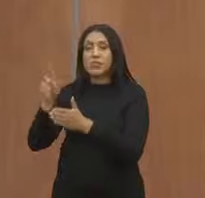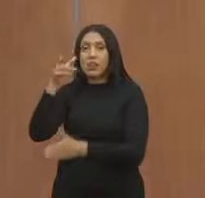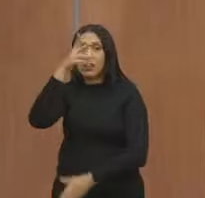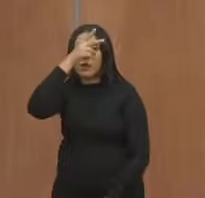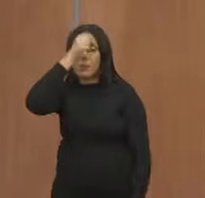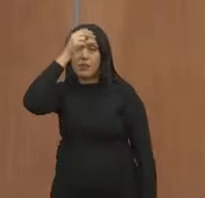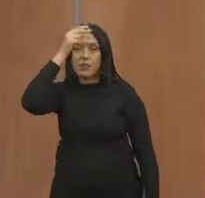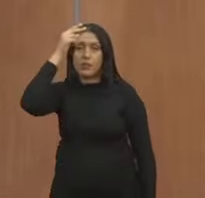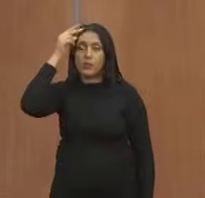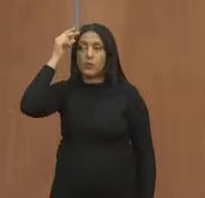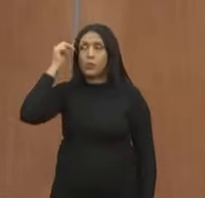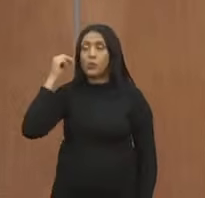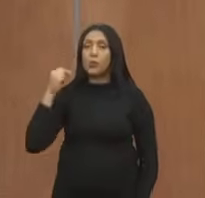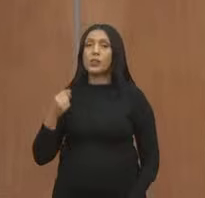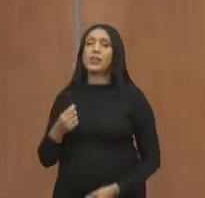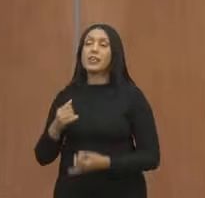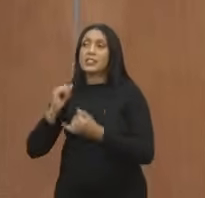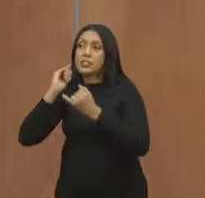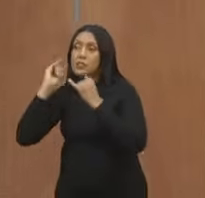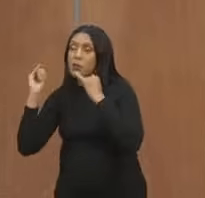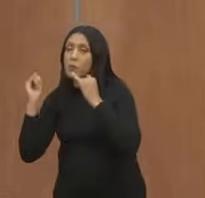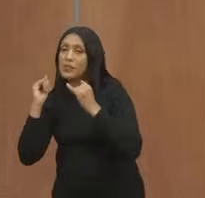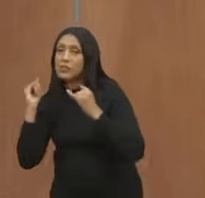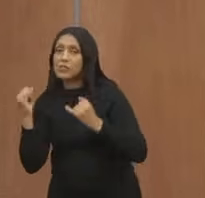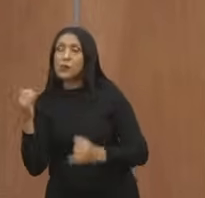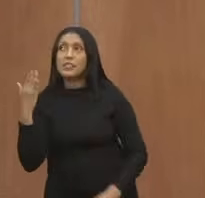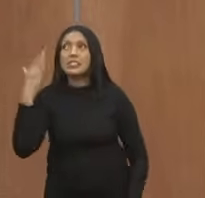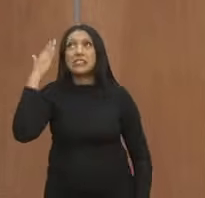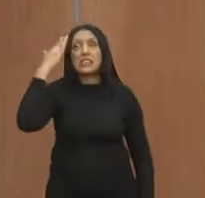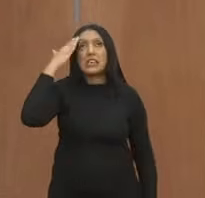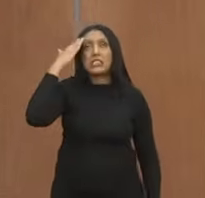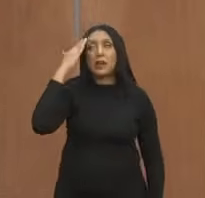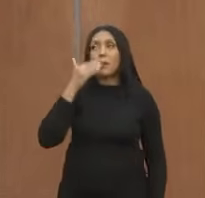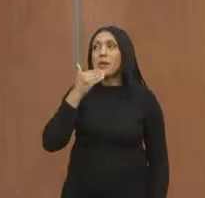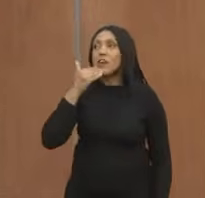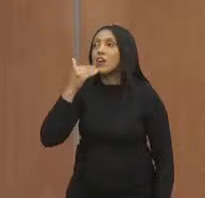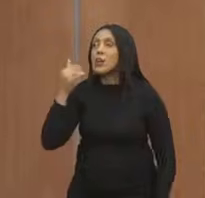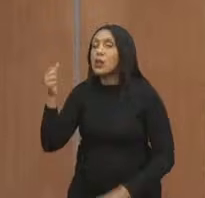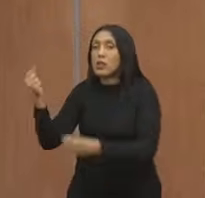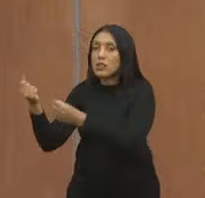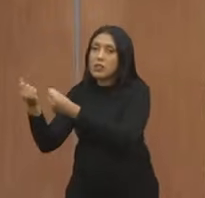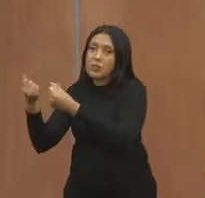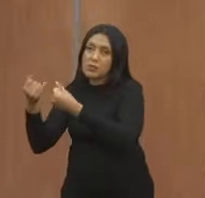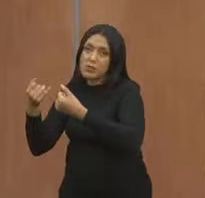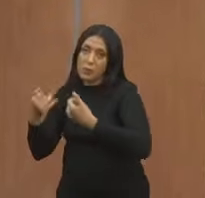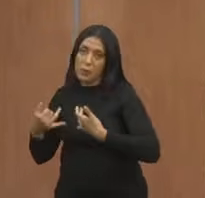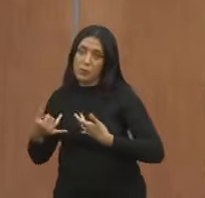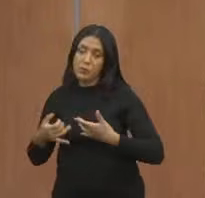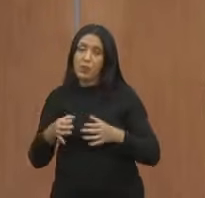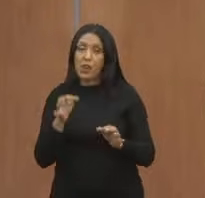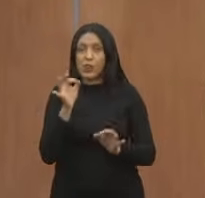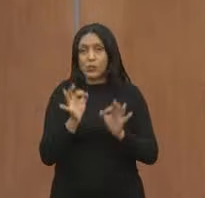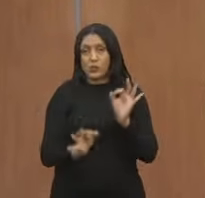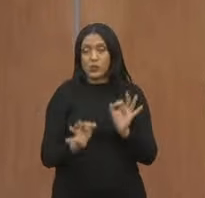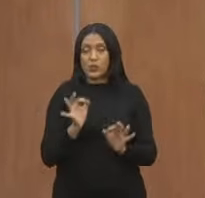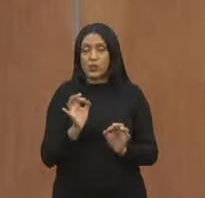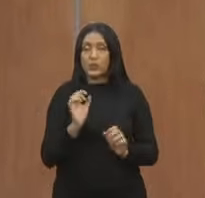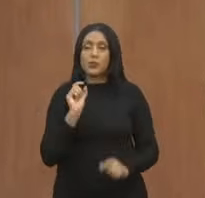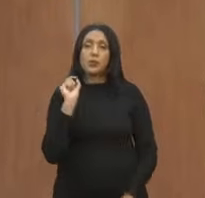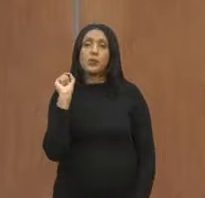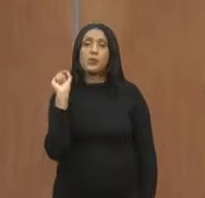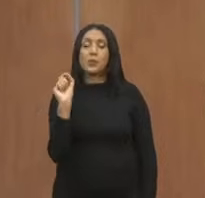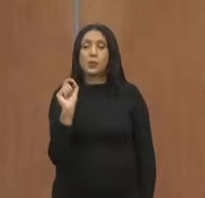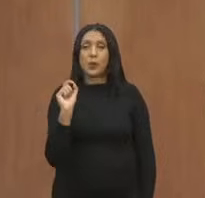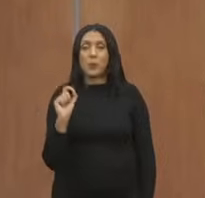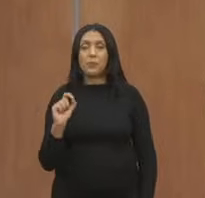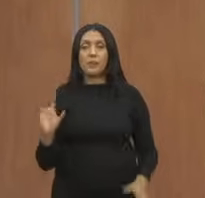a gente querer fazer, mas também tem que tentar ver se é possível fazer, né. Então, a justificativa da emenda 1 foi a seguinte, tem um tempo ainda.